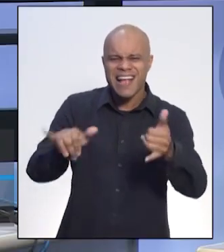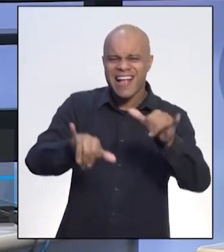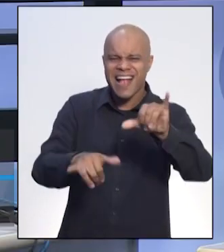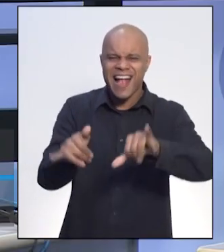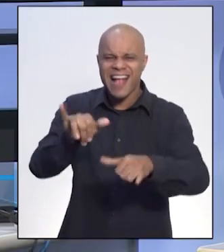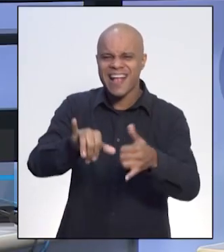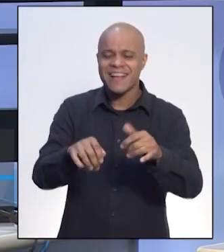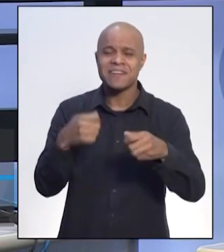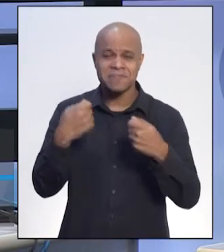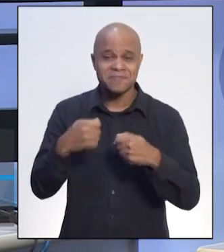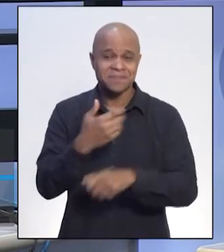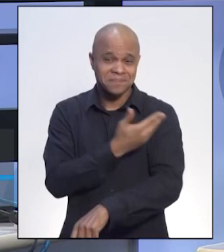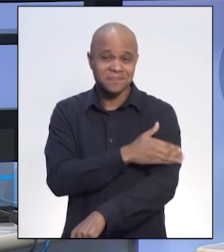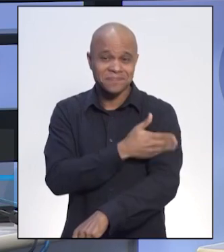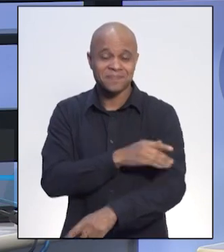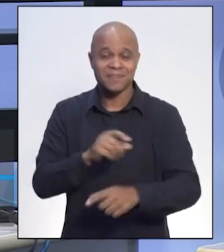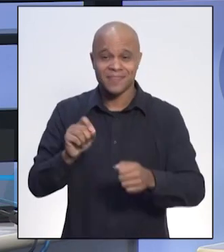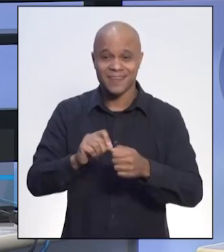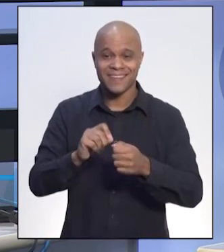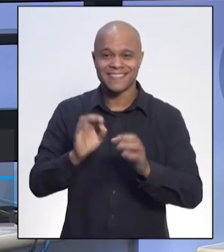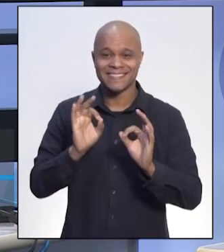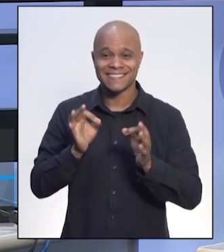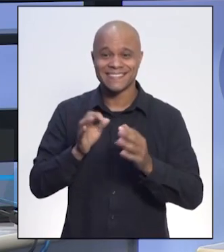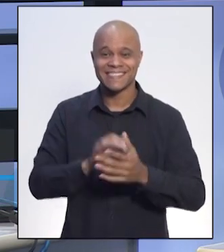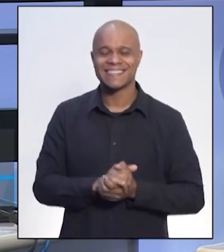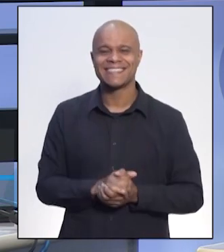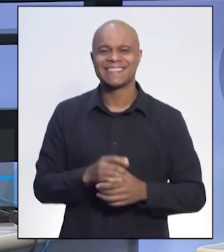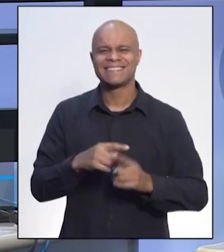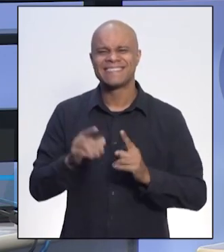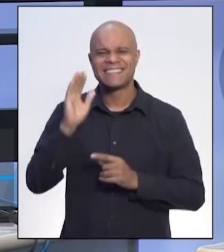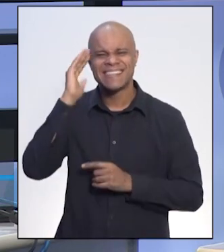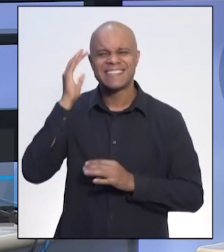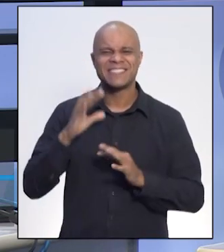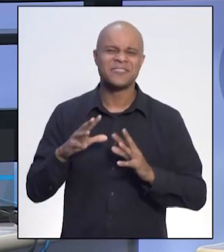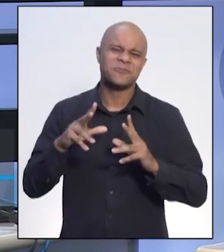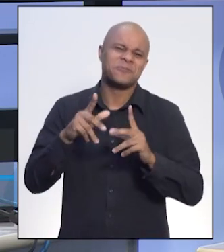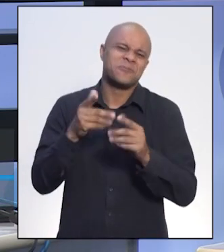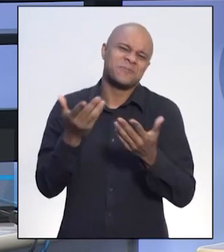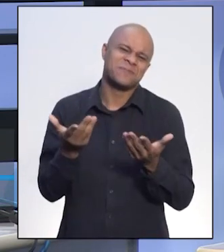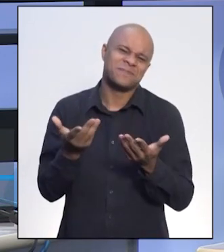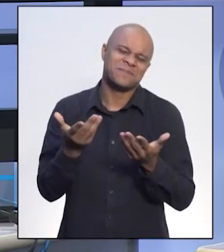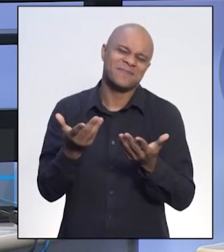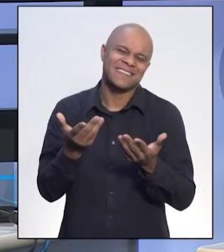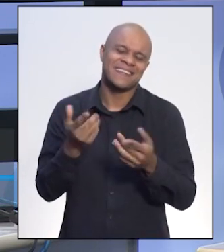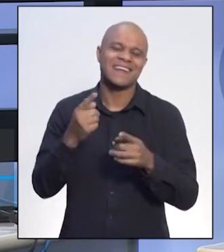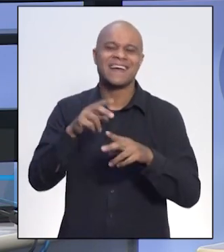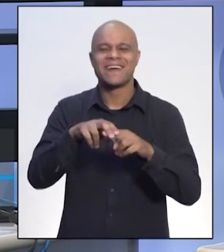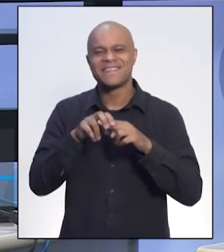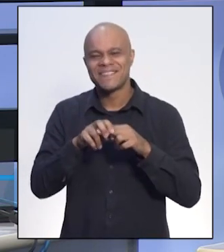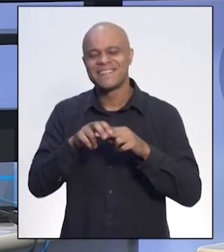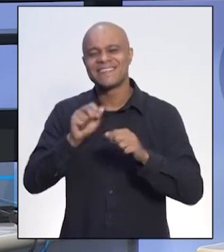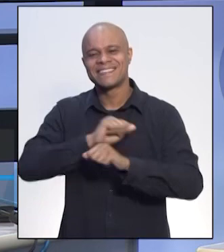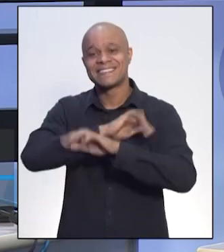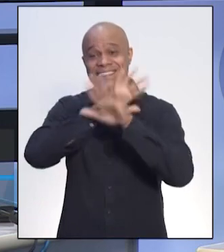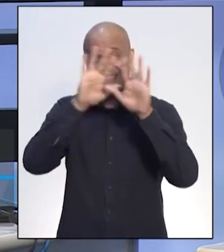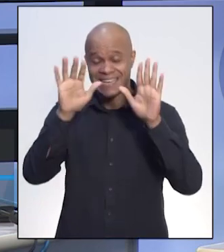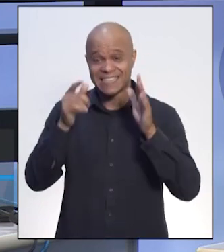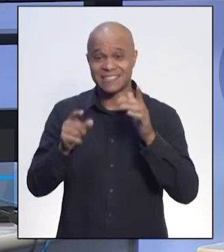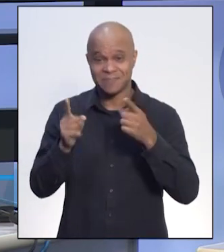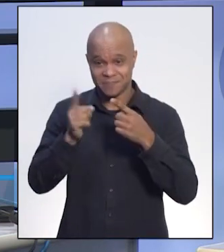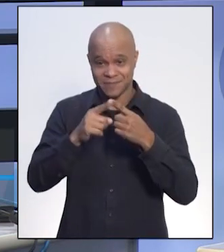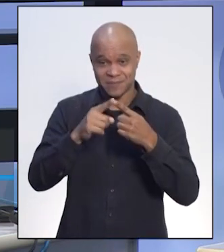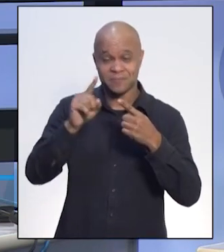Ah, sim, gente. Não é a primeira atividade que você fala assim, entendi tudo, né? Então, por isso que eu dei aquelas sugestões para vocês realizarem em casa, né?